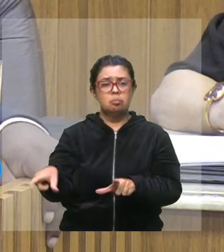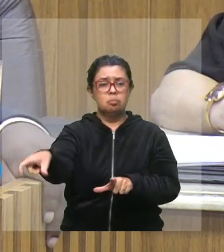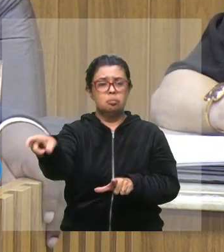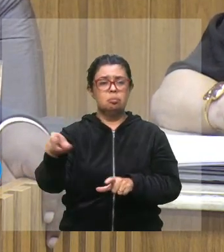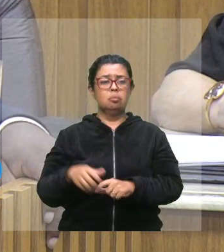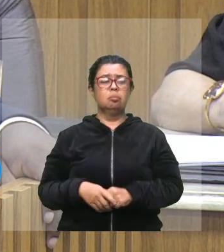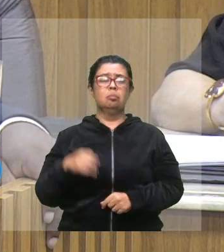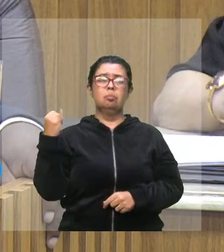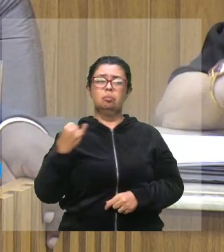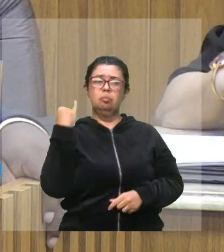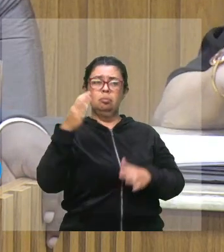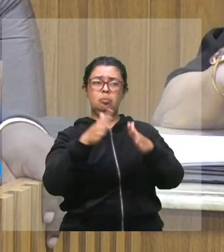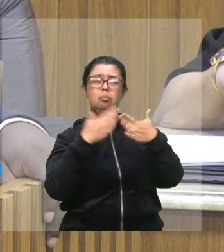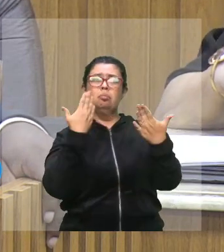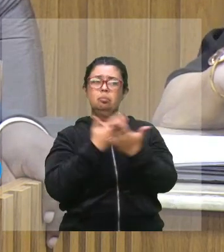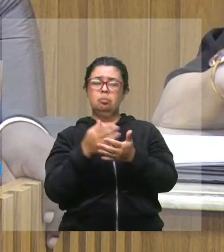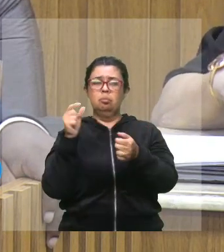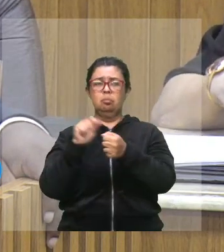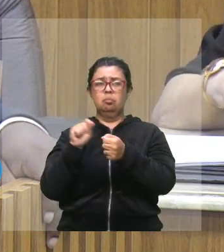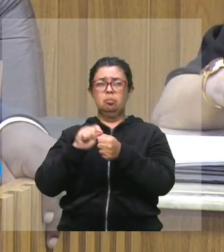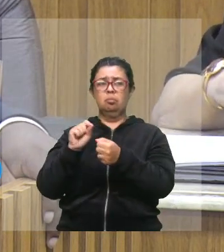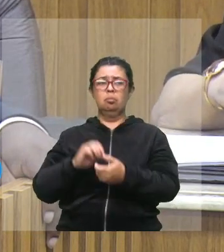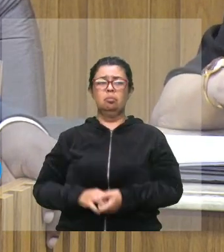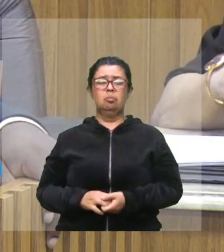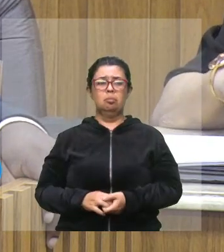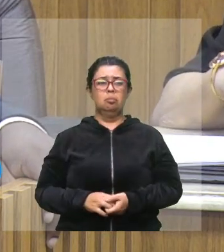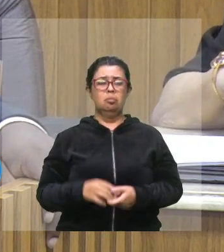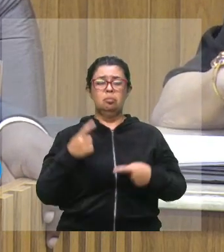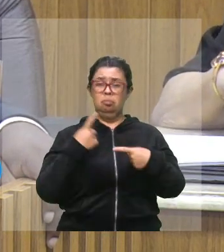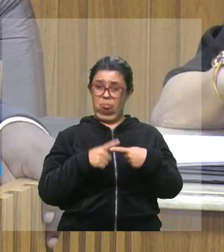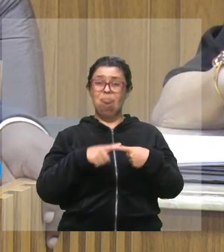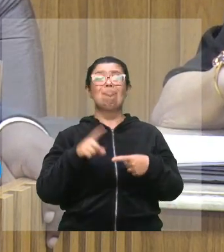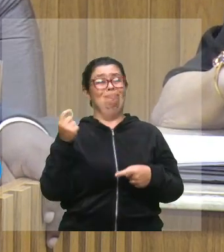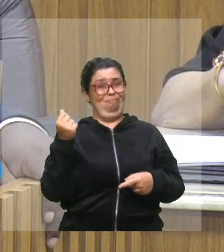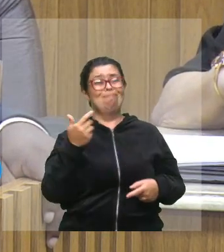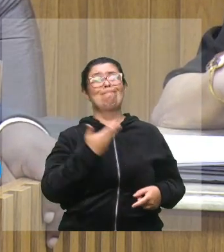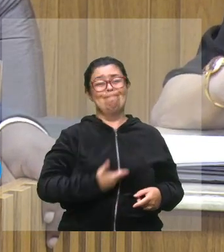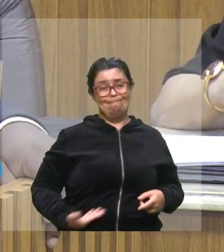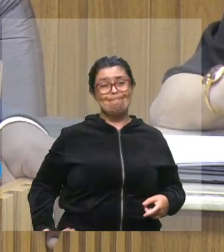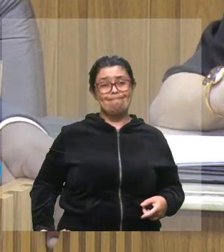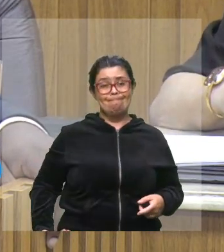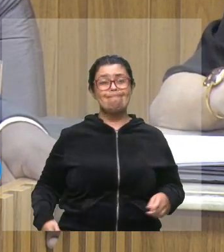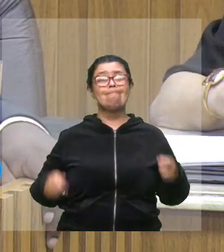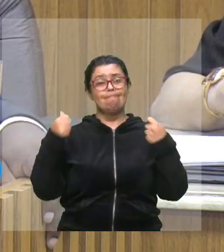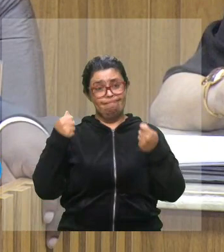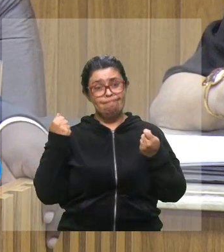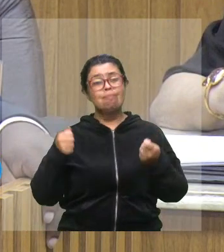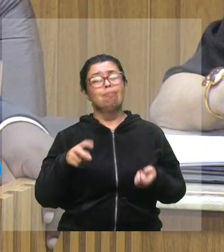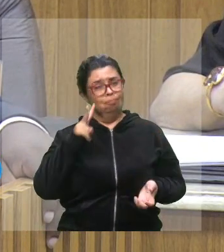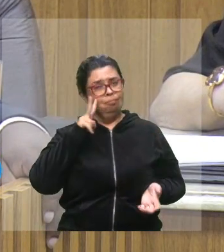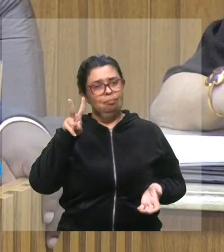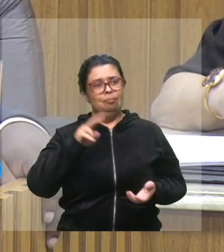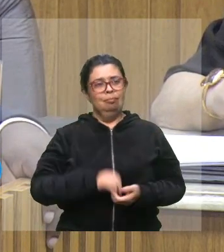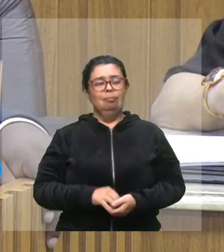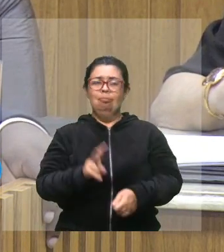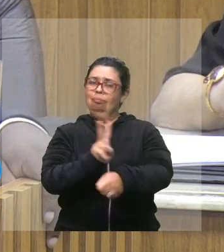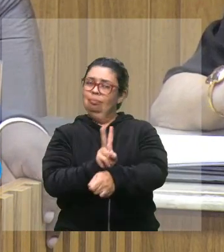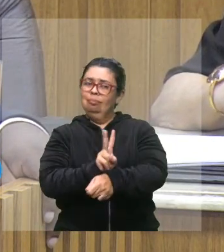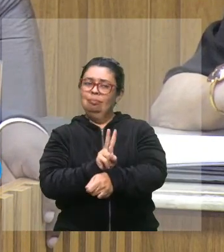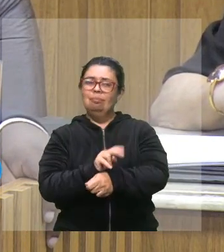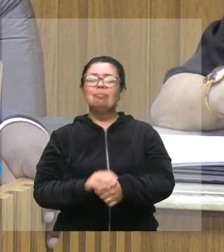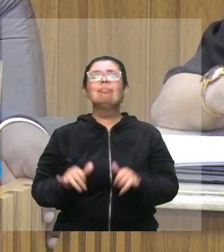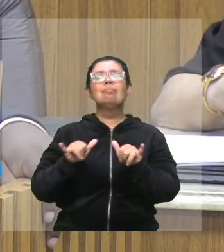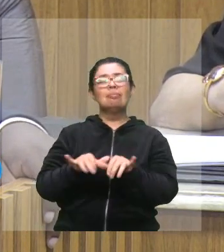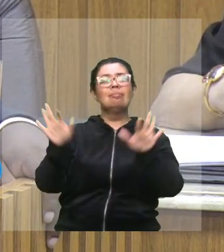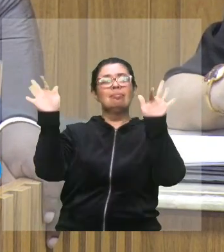o requerimento que foi feito, né, porque é dinheiro público, né, então nós precisamos zelar por isso. Mas também eu fico muito feliz